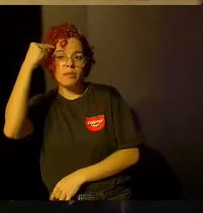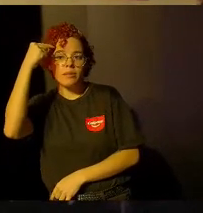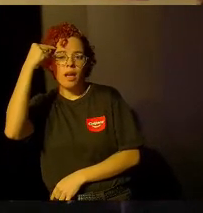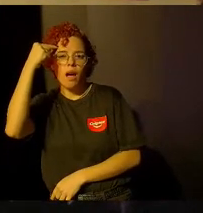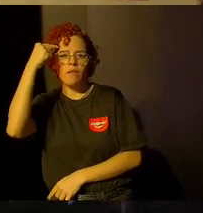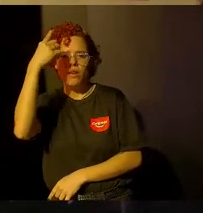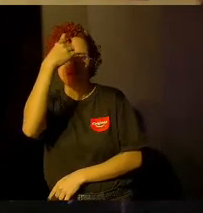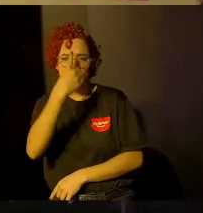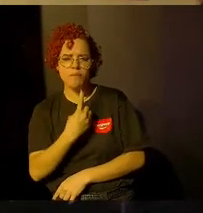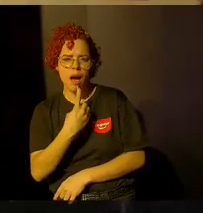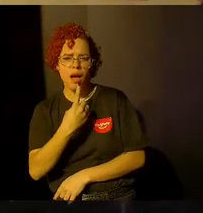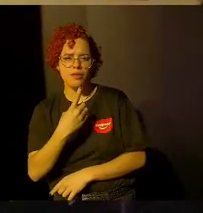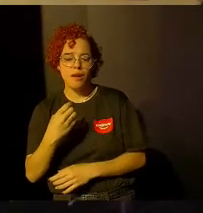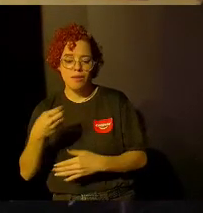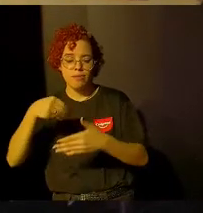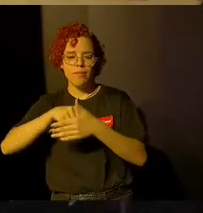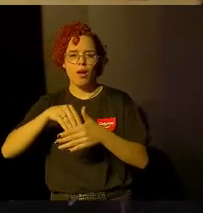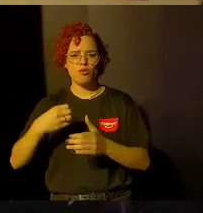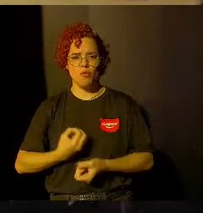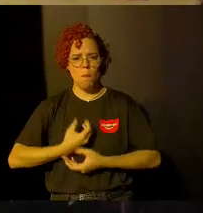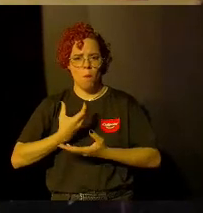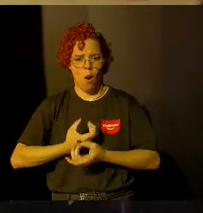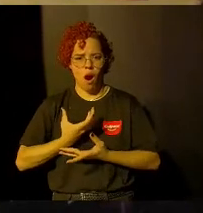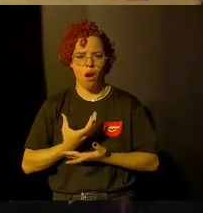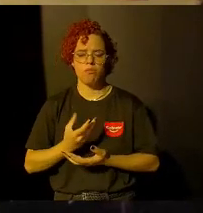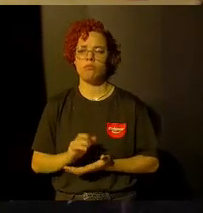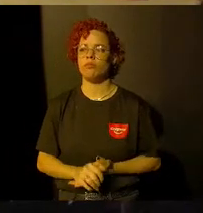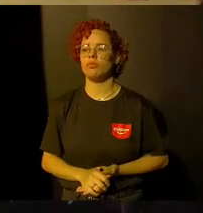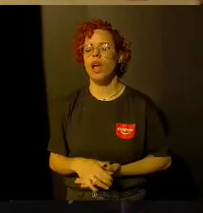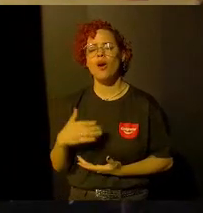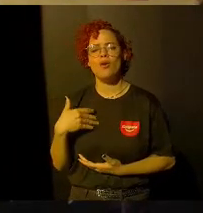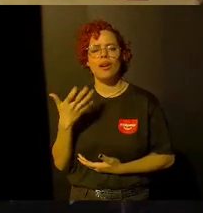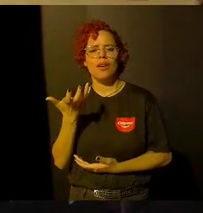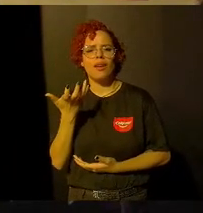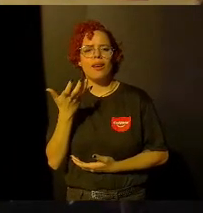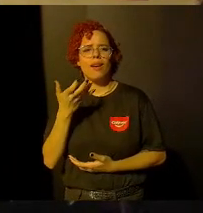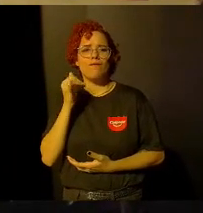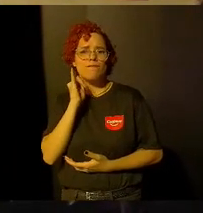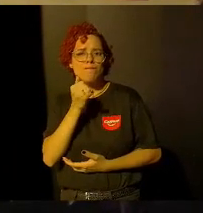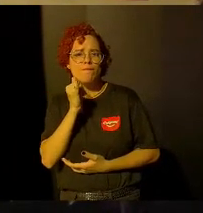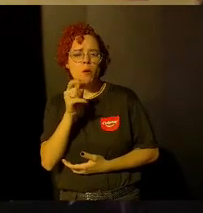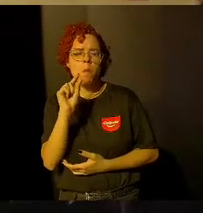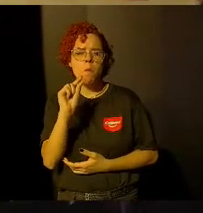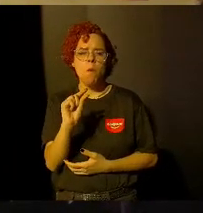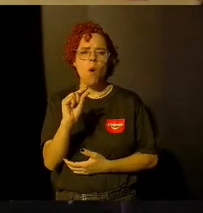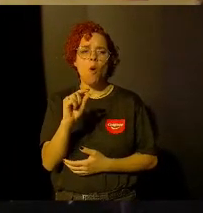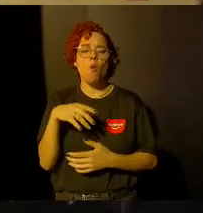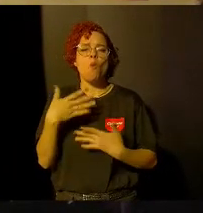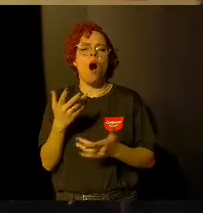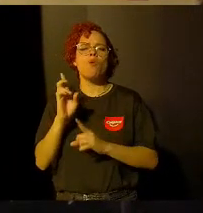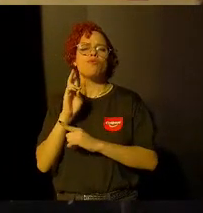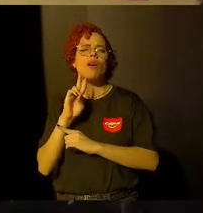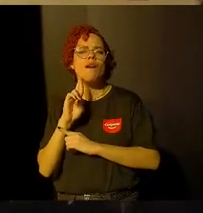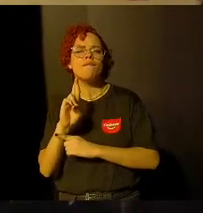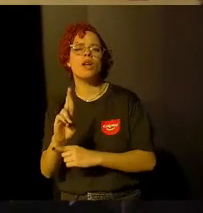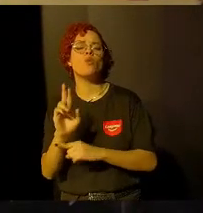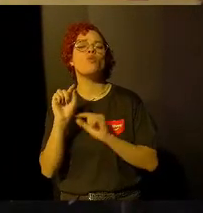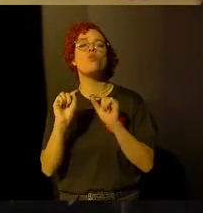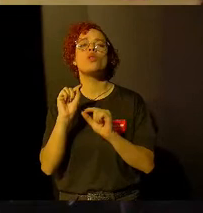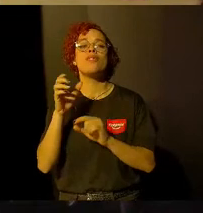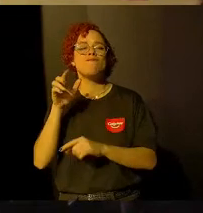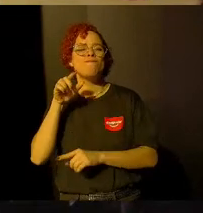dentro de um poema então eu queria que vocês me contassem um pouco Quais são as referências de vocês o que que estimula vocês